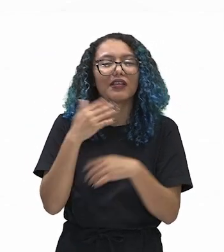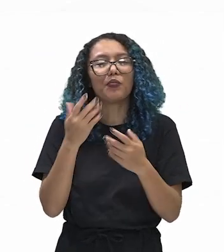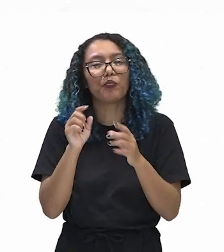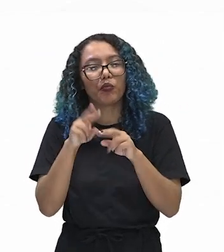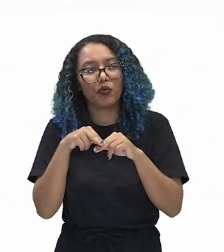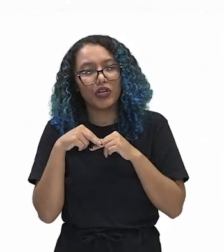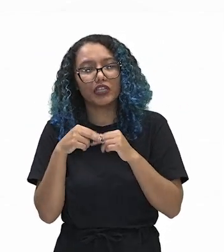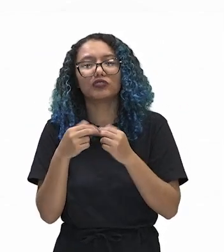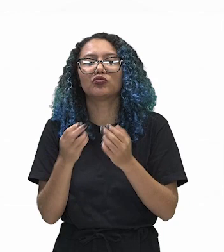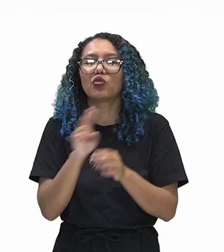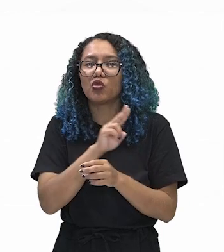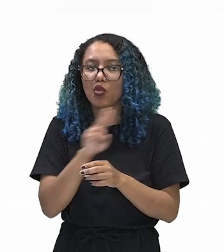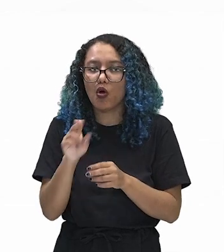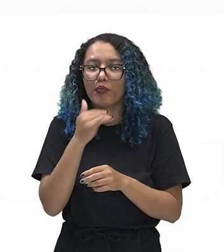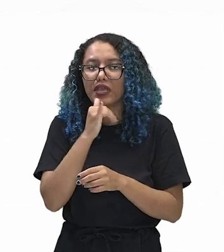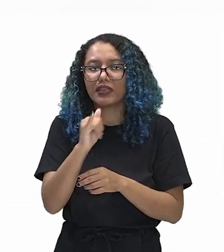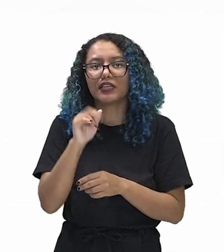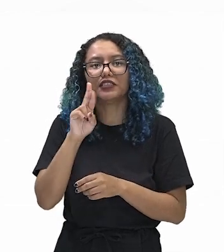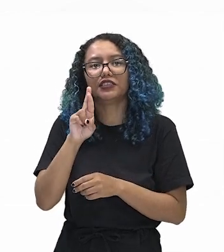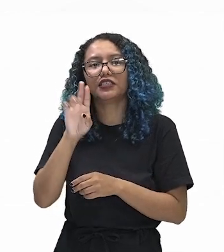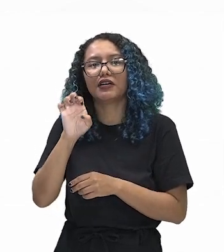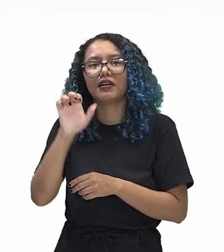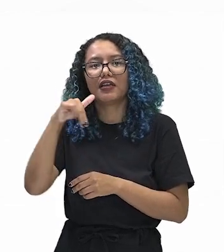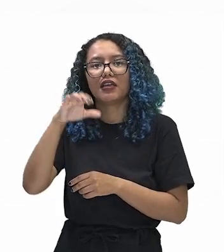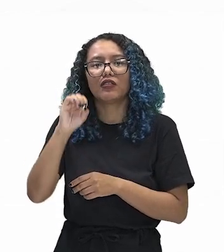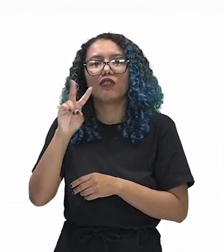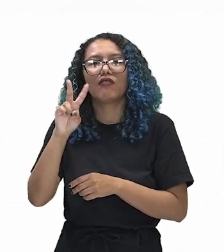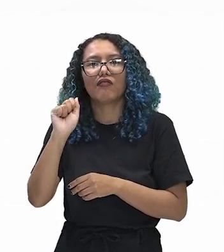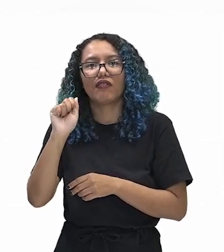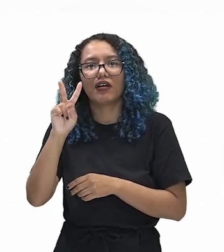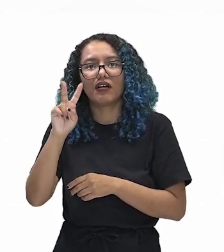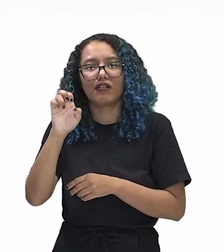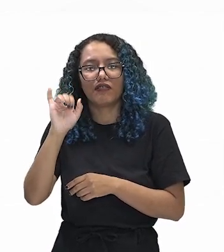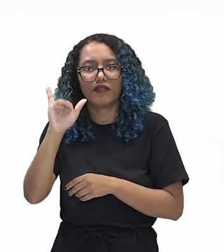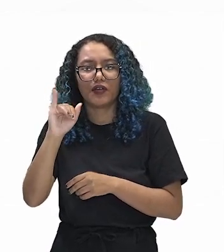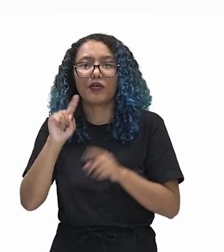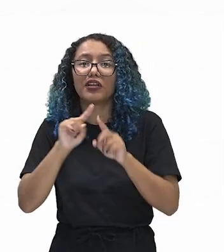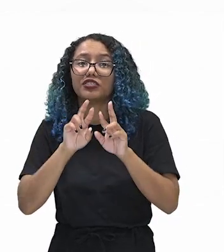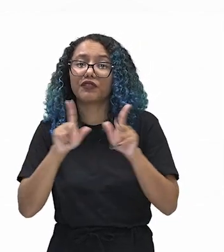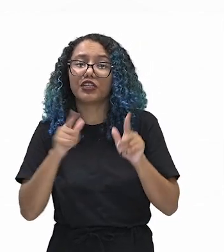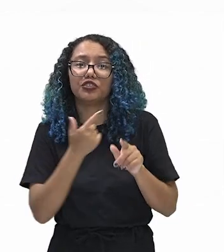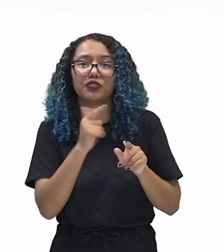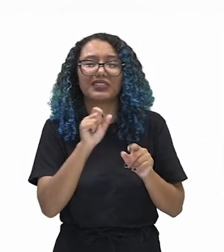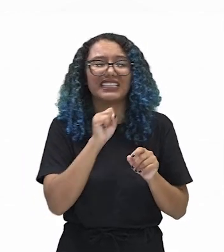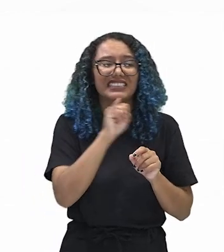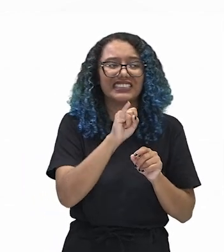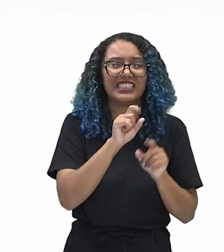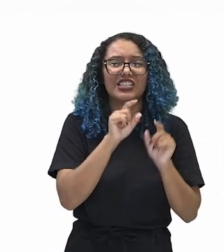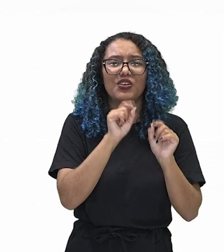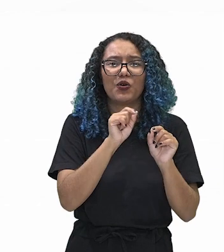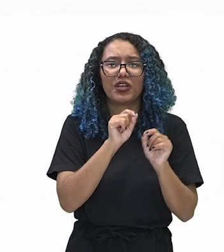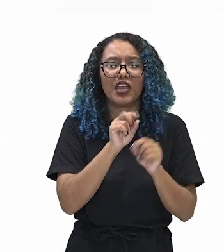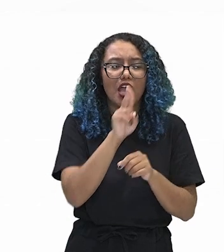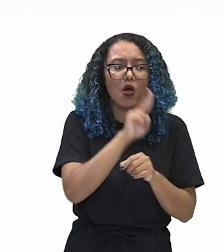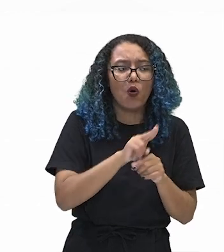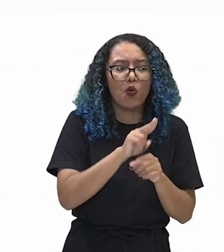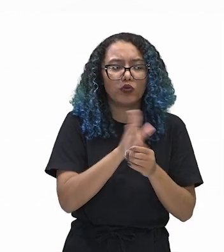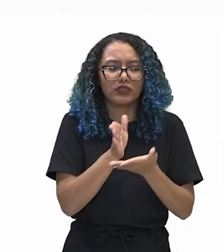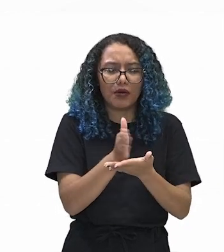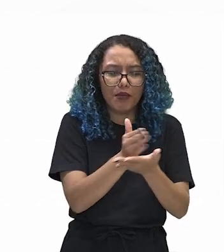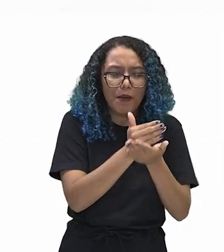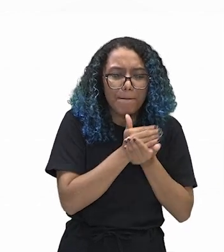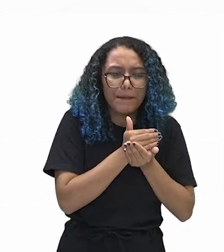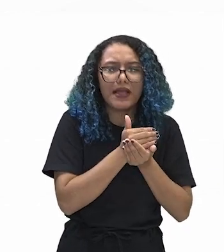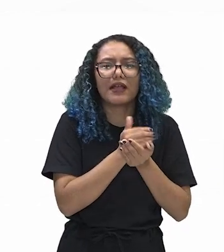renovável. Diferentemente de outras fontes de energia, que com o uso delas, elas vão se esgotando, elas vão se acabando,